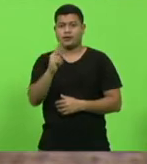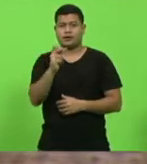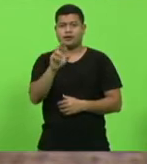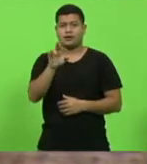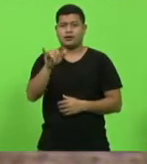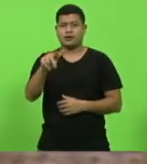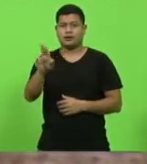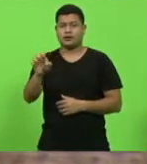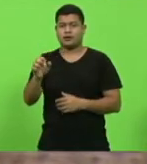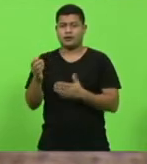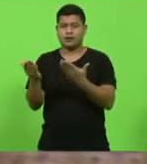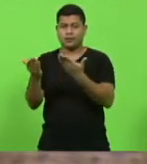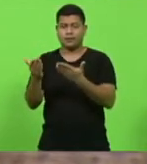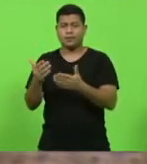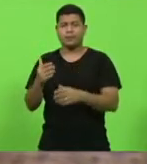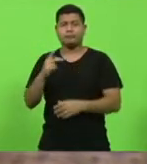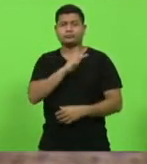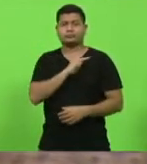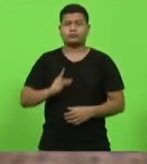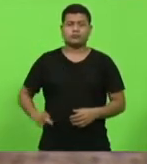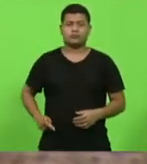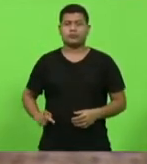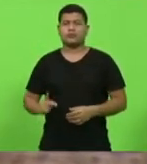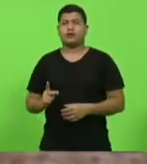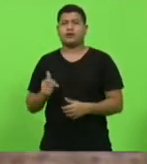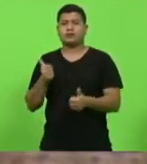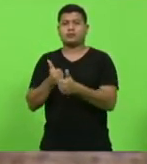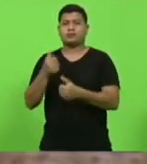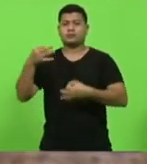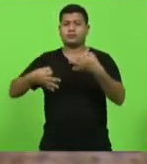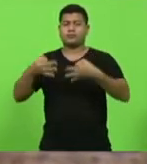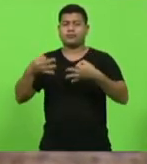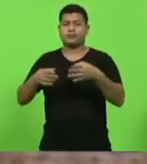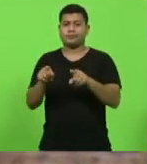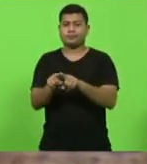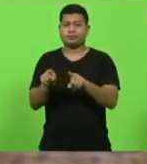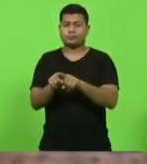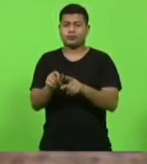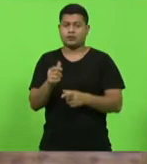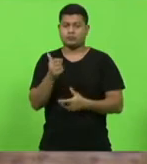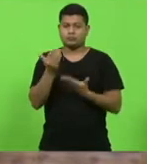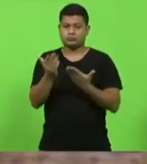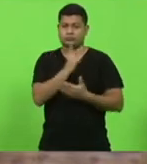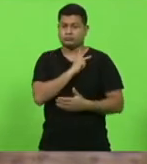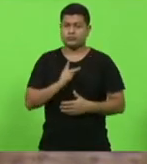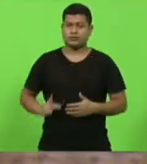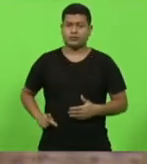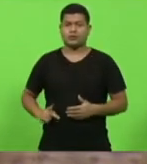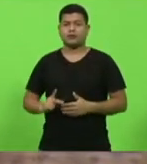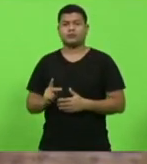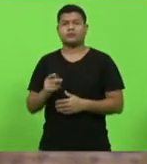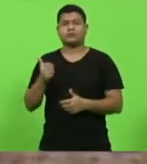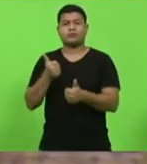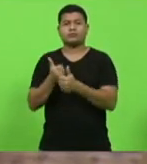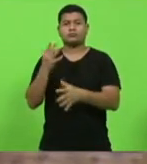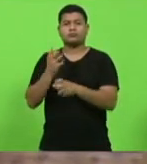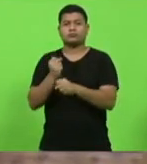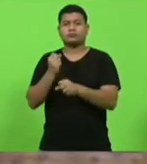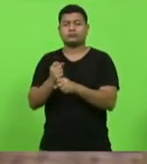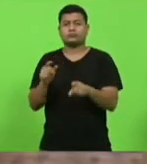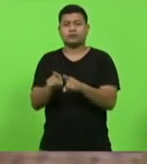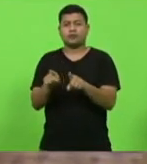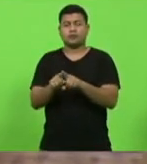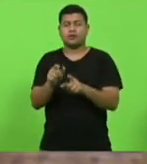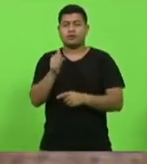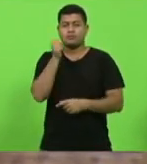é a conselheira de Sérgio que o presidente do Tribunal de Contas e a senhora a Cibele é que é da procuradoria de